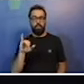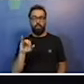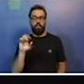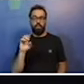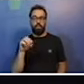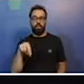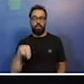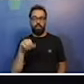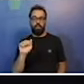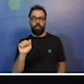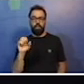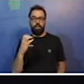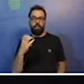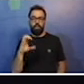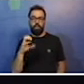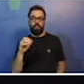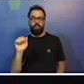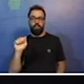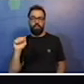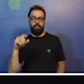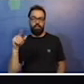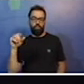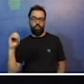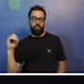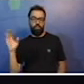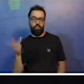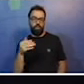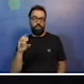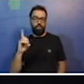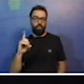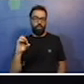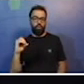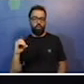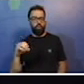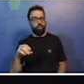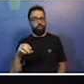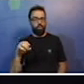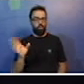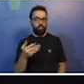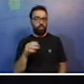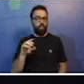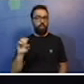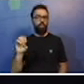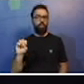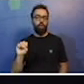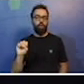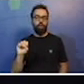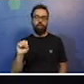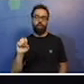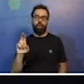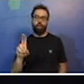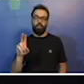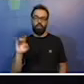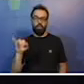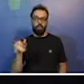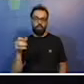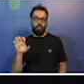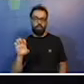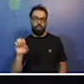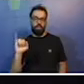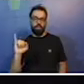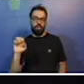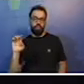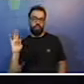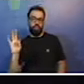não sabe quem é esse sujeito. Isto é, ele indica que o sujeito é indeterminado. Olha lá, então eu tenho